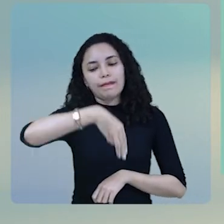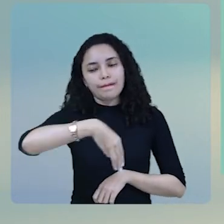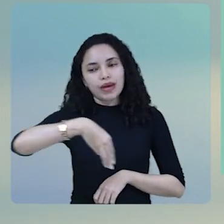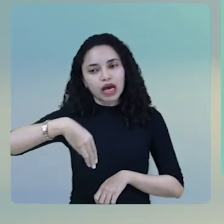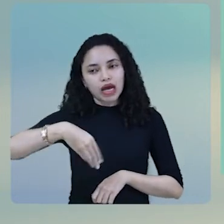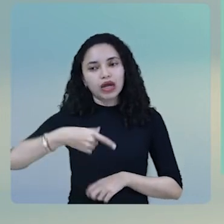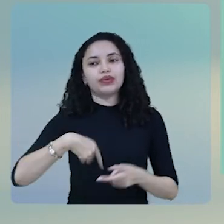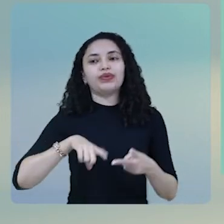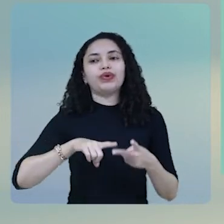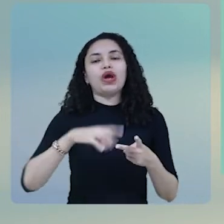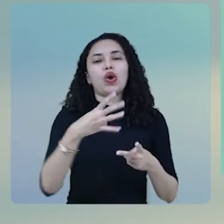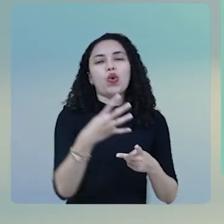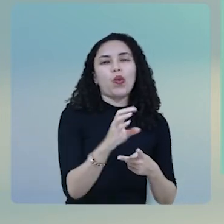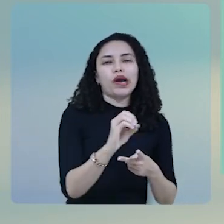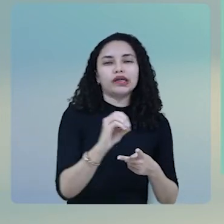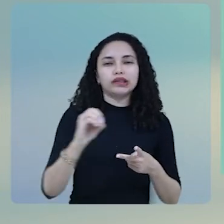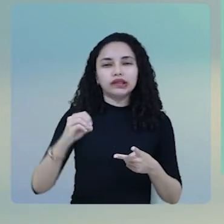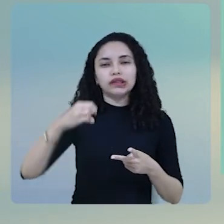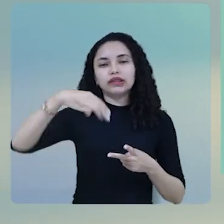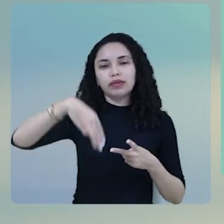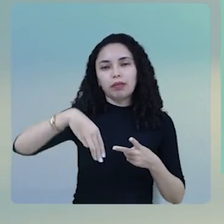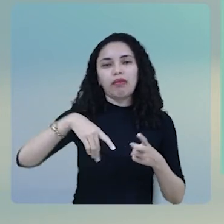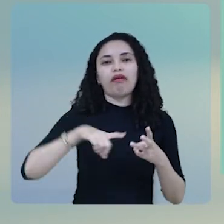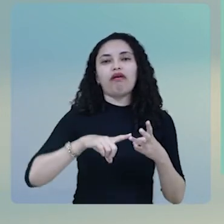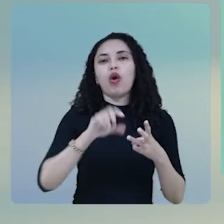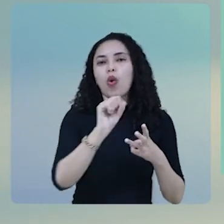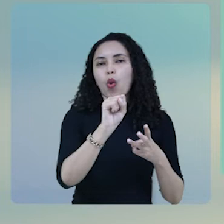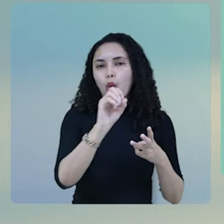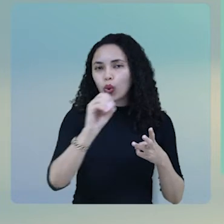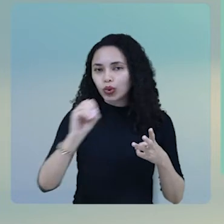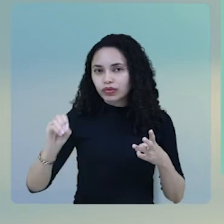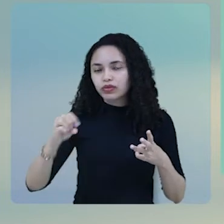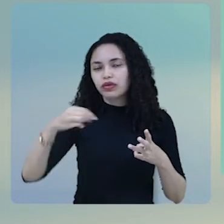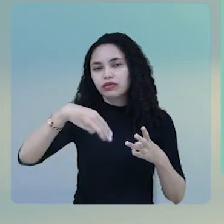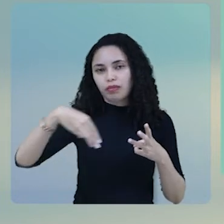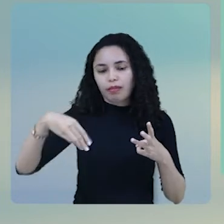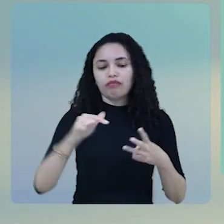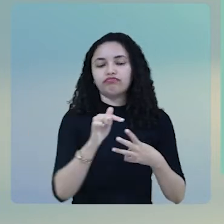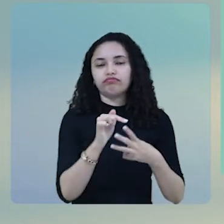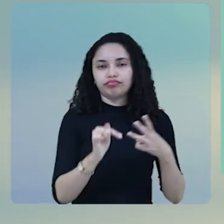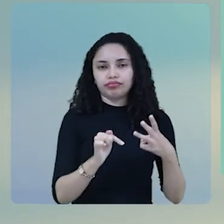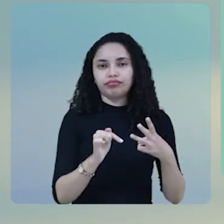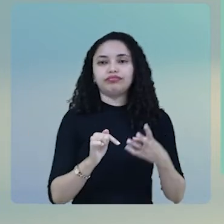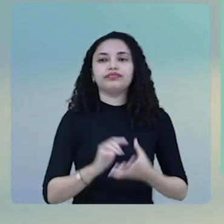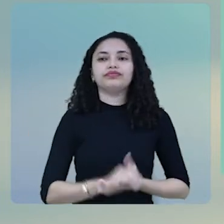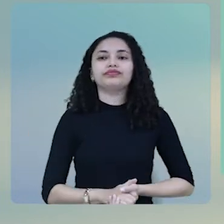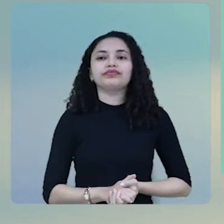ali 800 metros são provas de velocidade, ok?